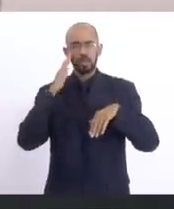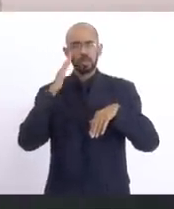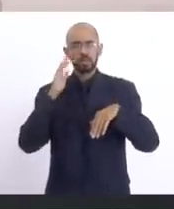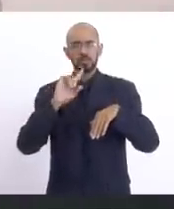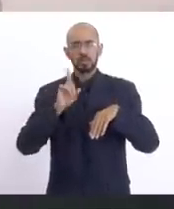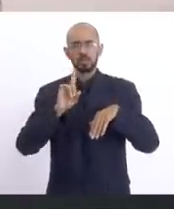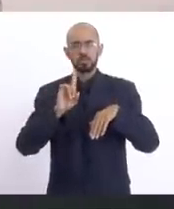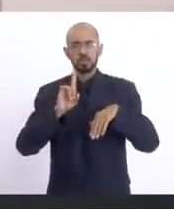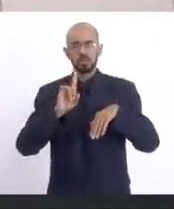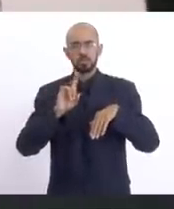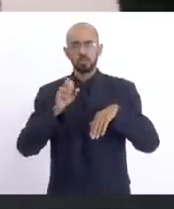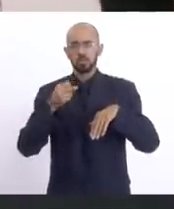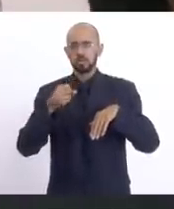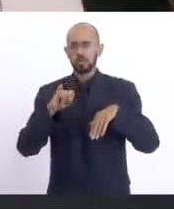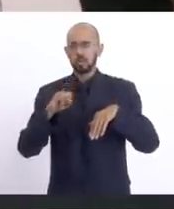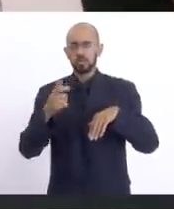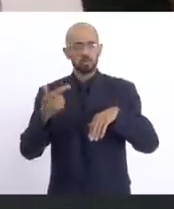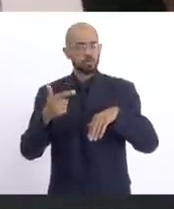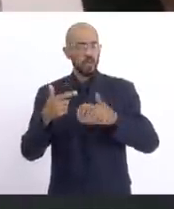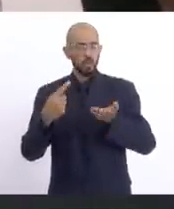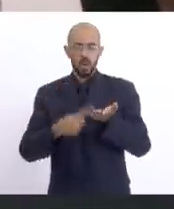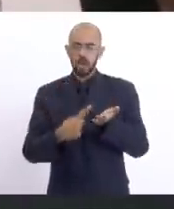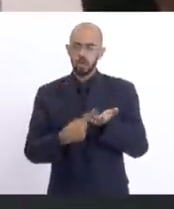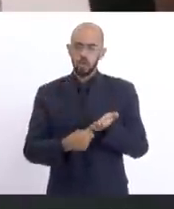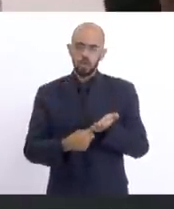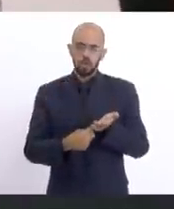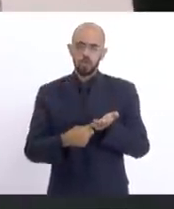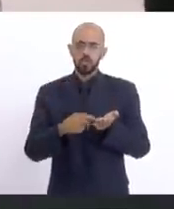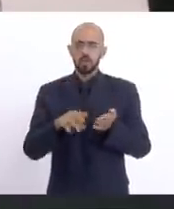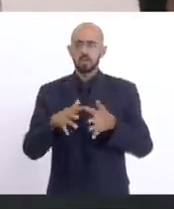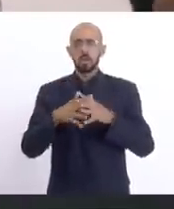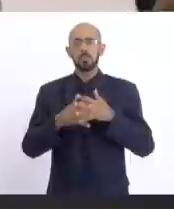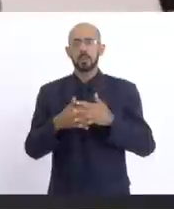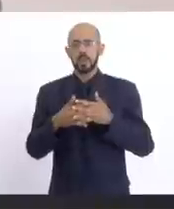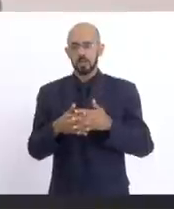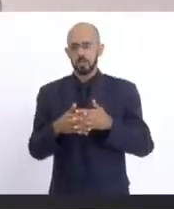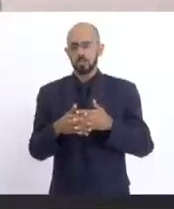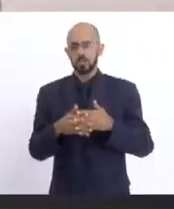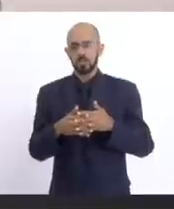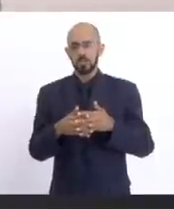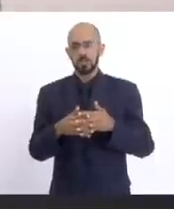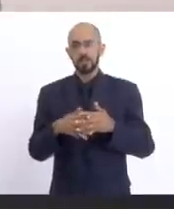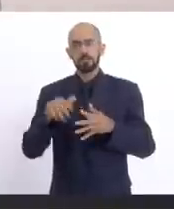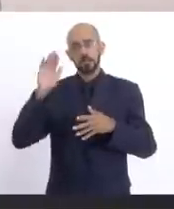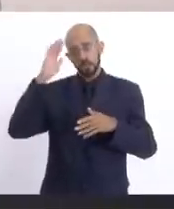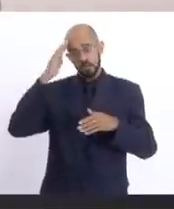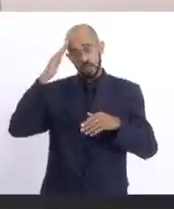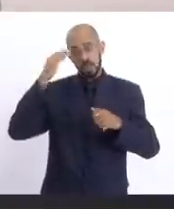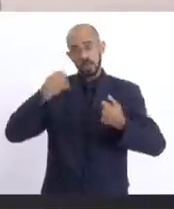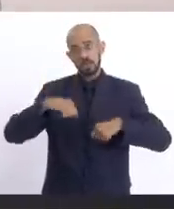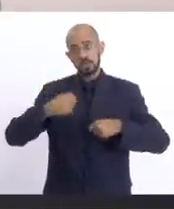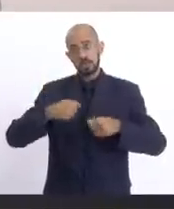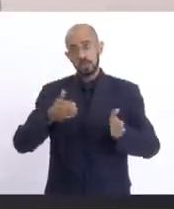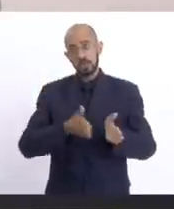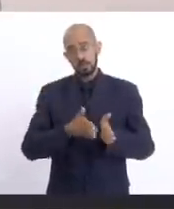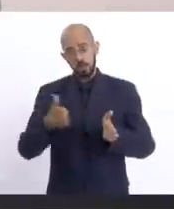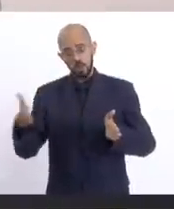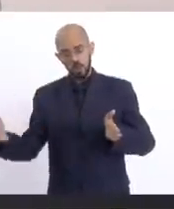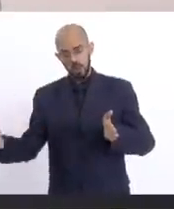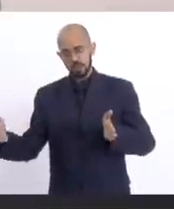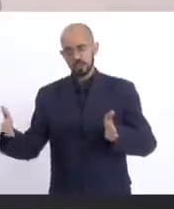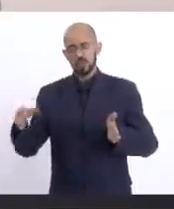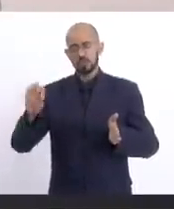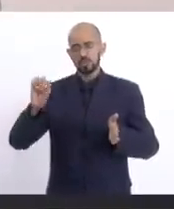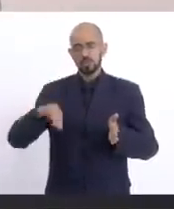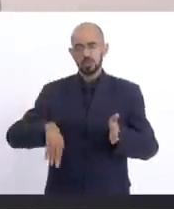presidente, se não tiver um consenso aqui. Mas olha só, eu entendo a necessidade da prorrogação, a gente tem enfrentado